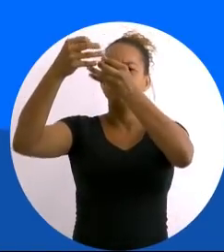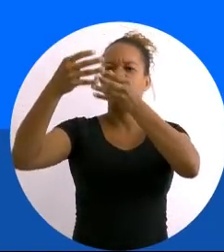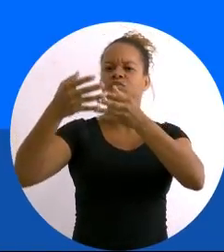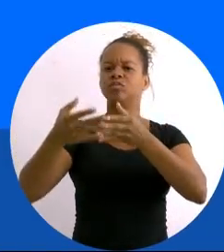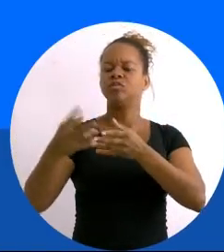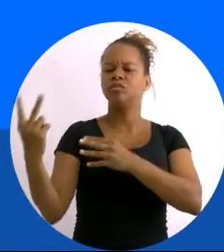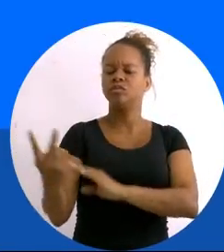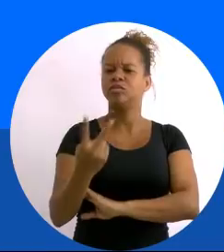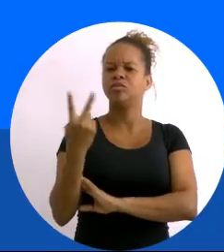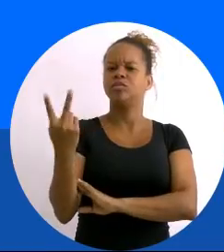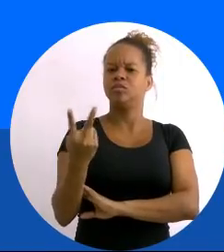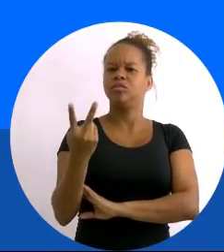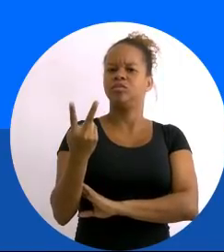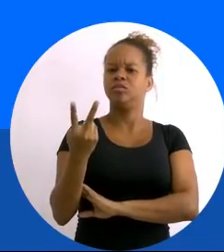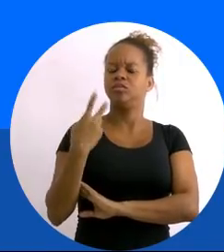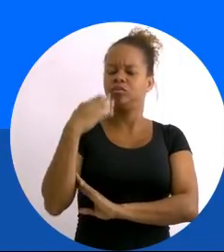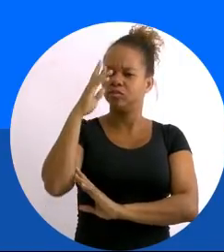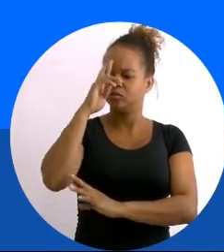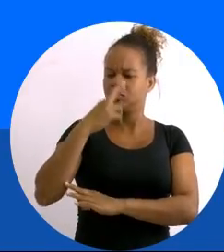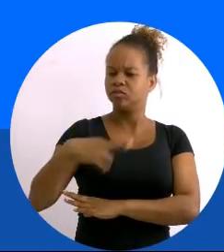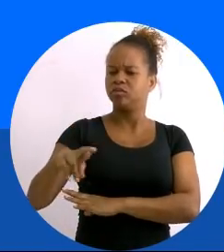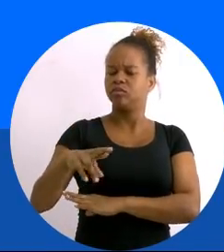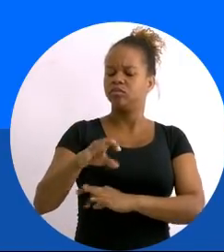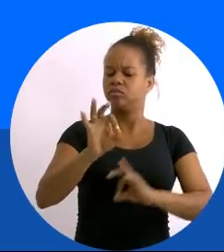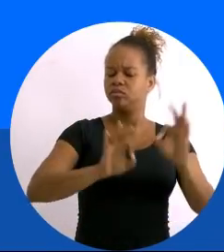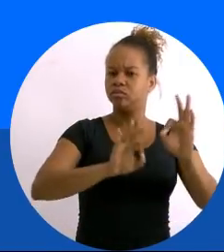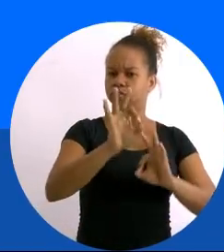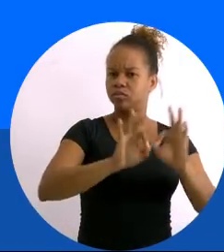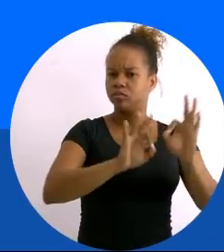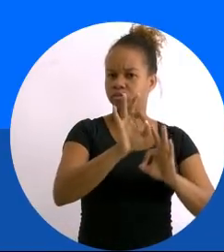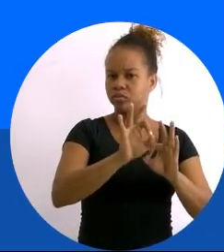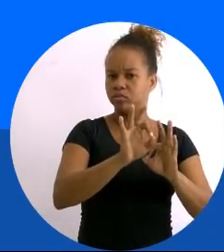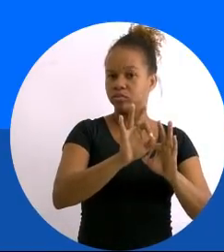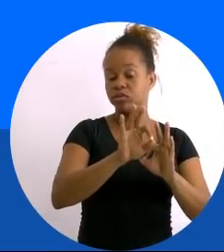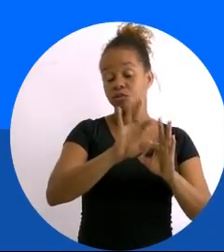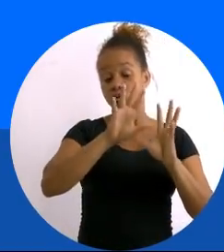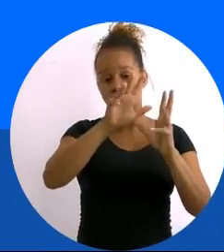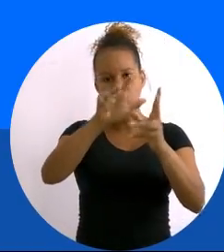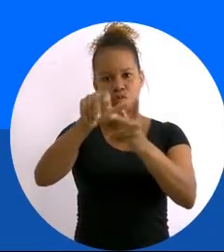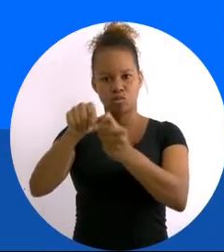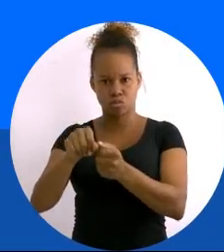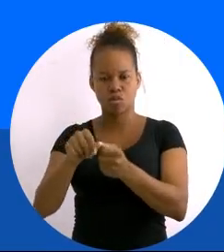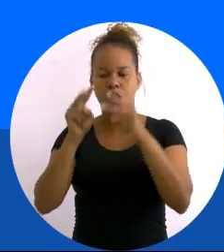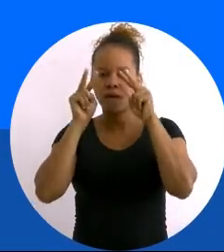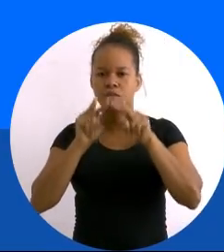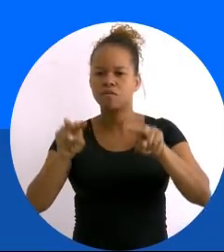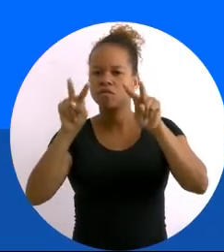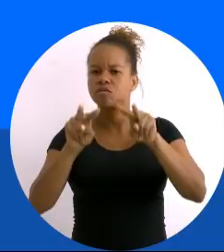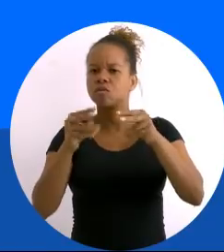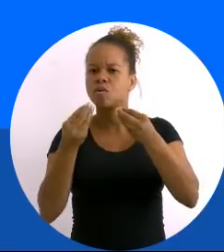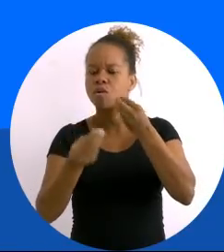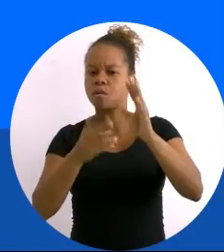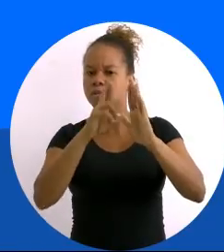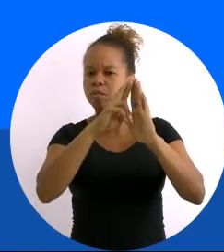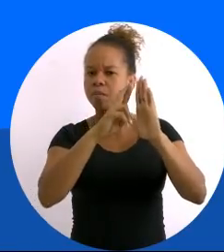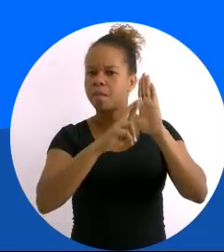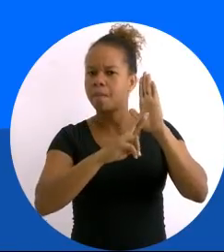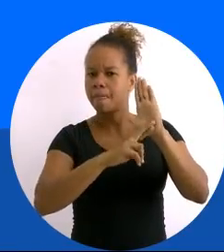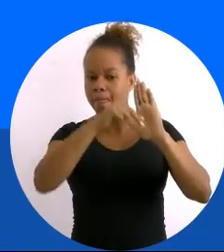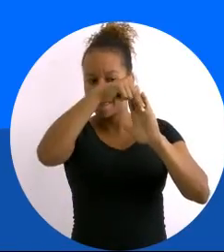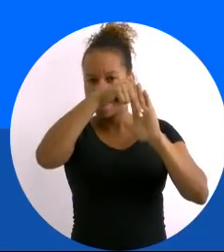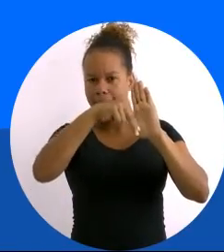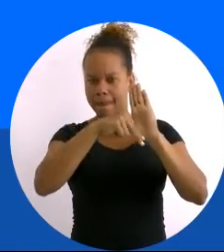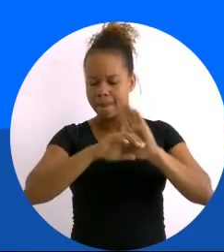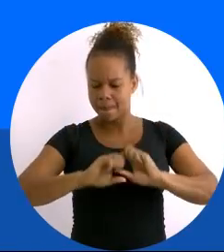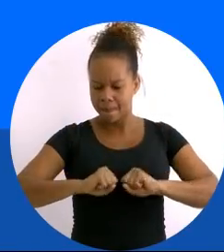explicar os valores e as crenças de uma organização. De um modo geral, ela é vista como as normas e